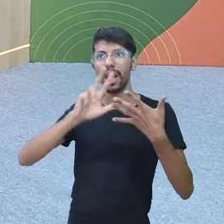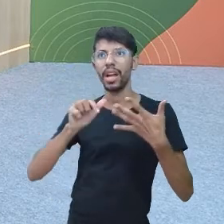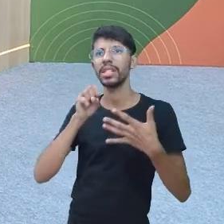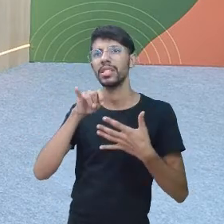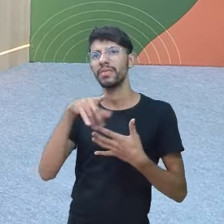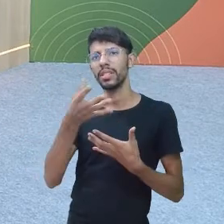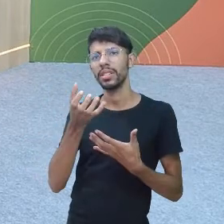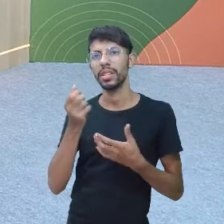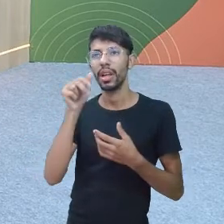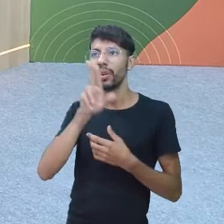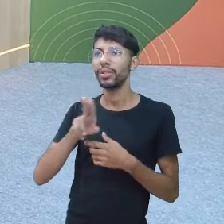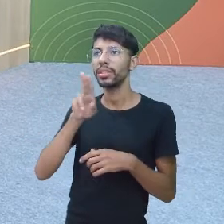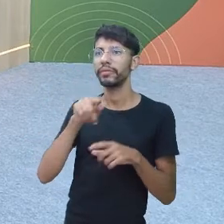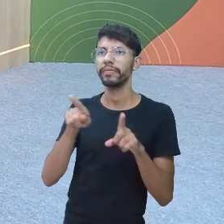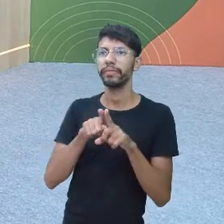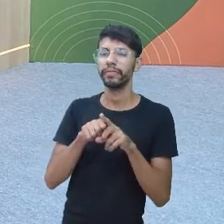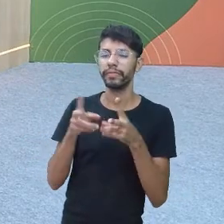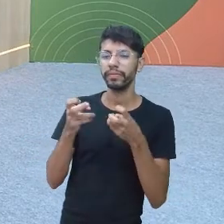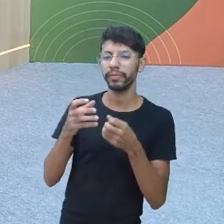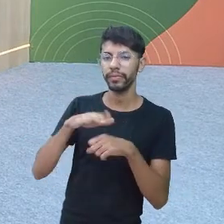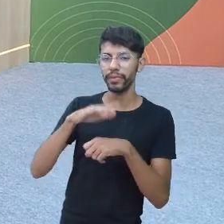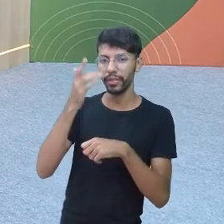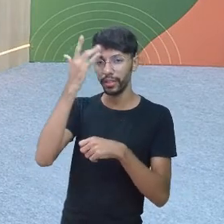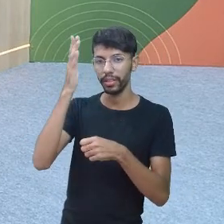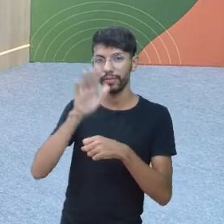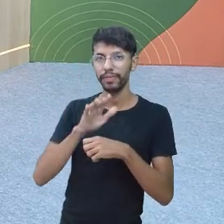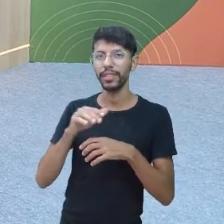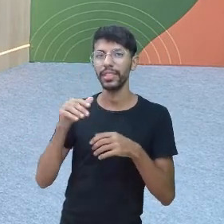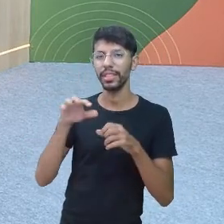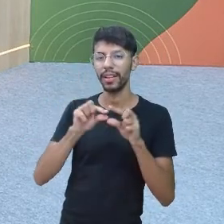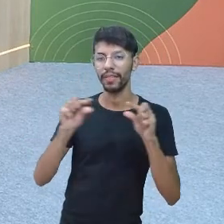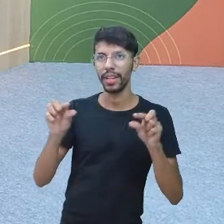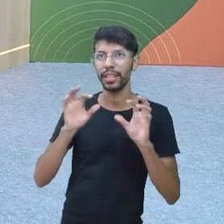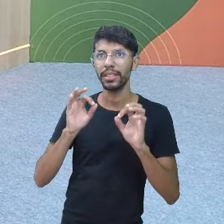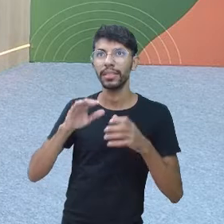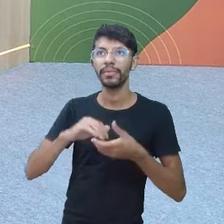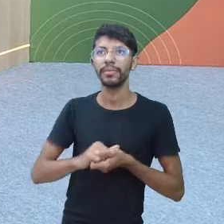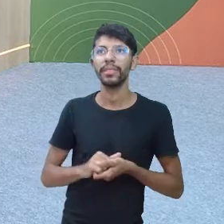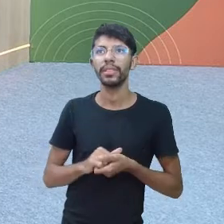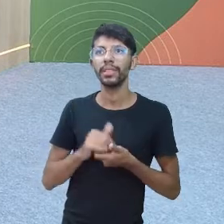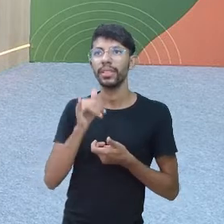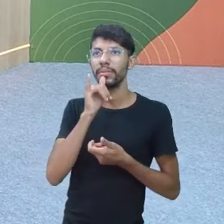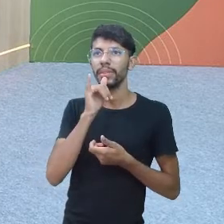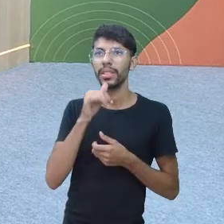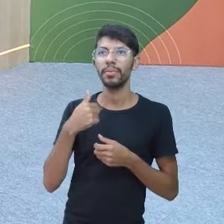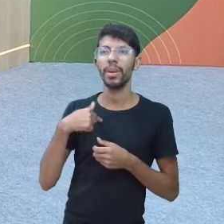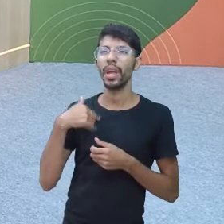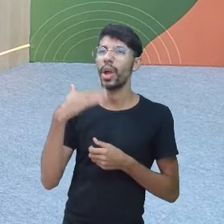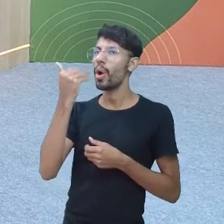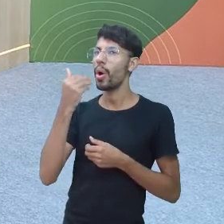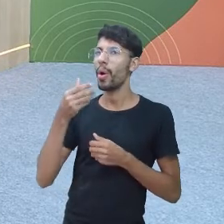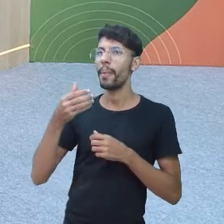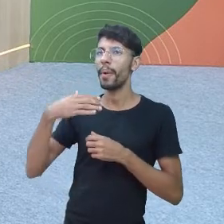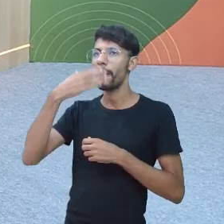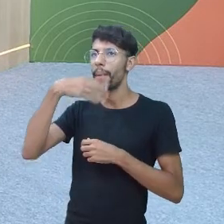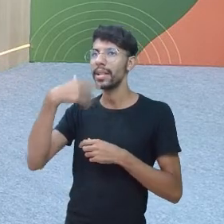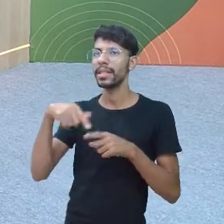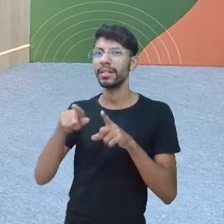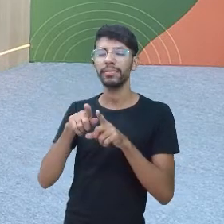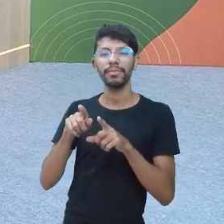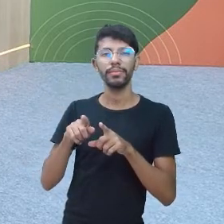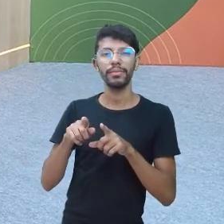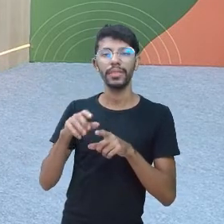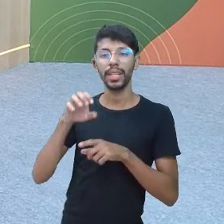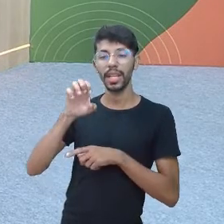queiram utilizar ou perceber mais facilmente na frase. Então, quando eu falo assim, eu como maçã e bebo suco de laranja. Então, eu estou juntando